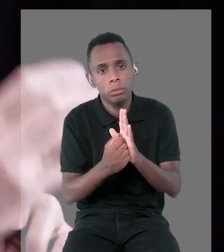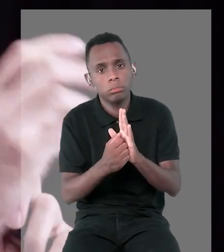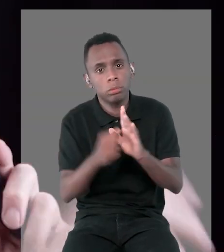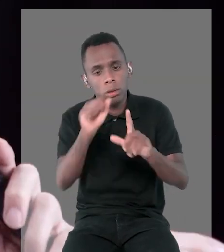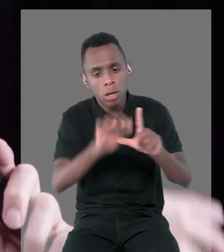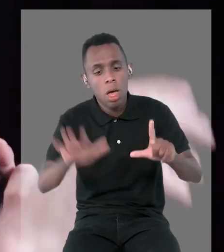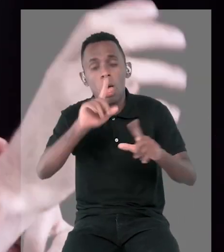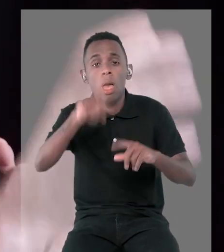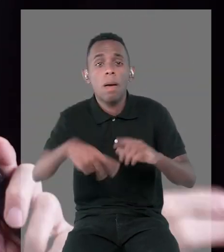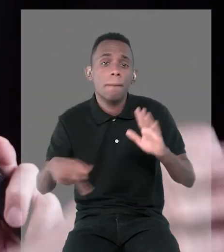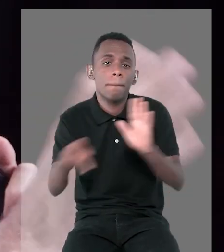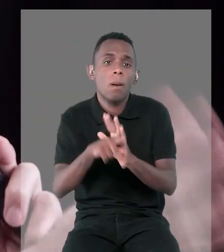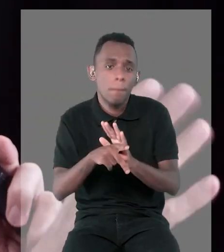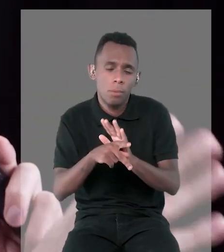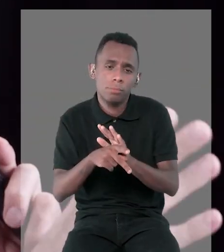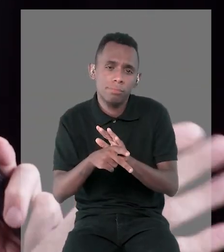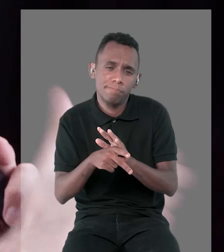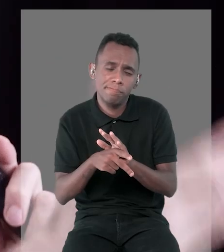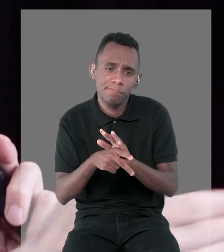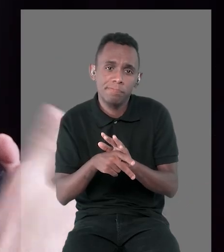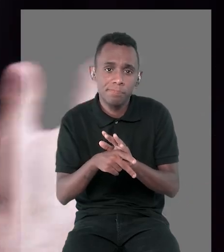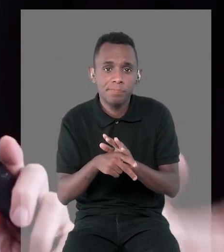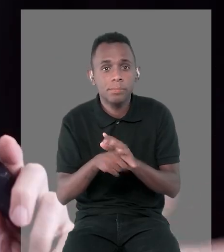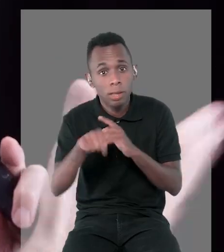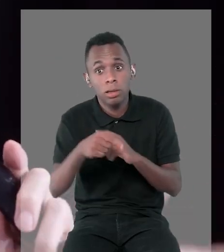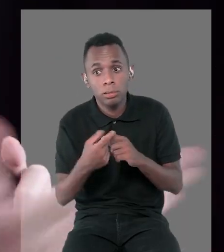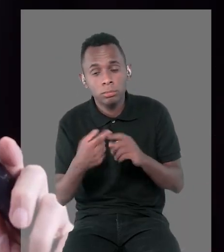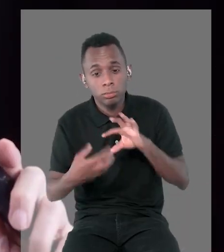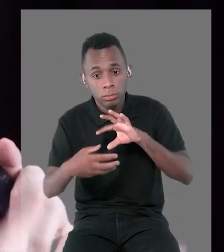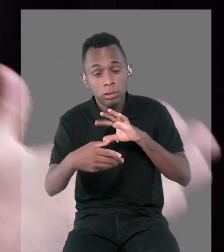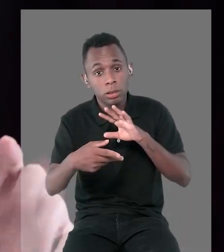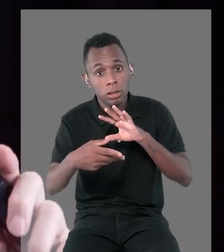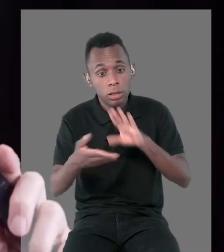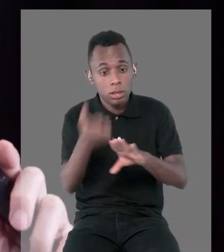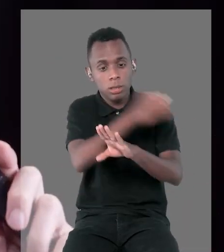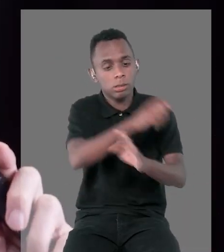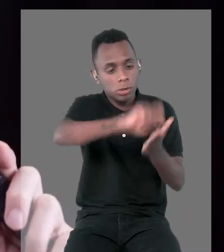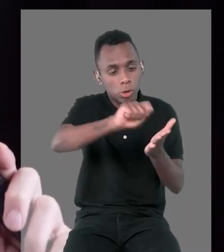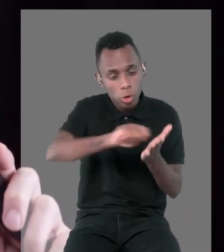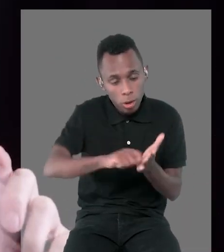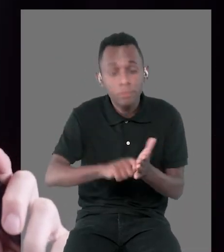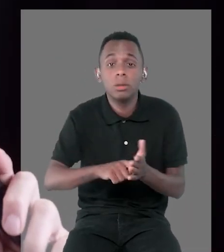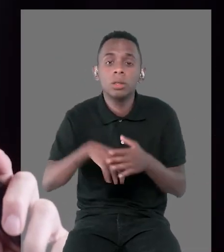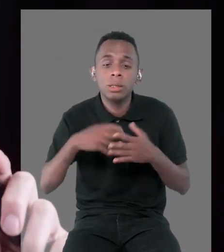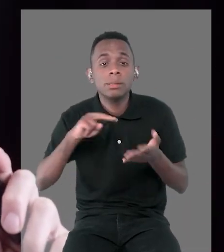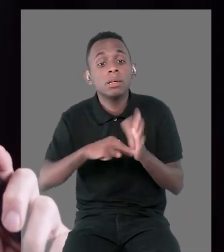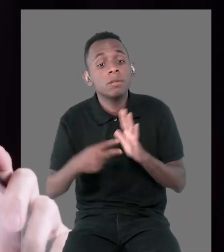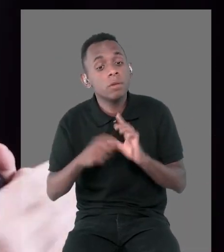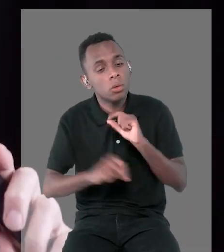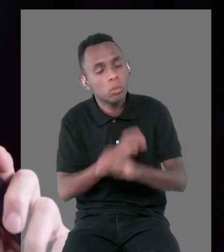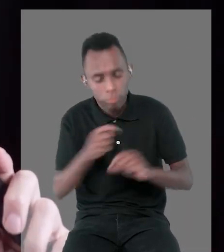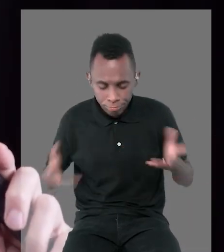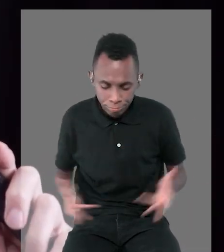sociais estes pequenos, essas realizações que eles escreveram nas primeiras partes. Então a gente vai estar fomentando